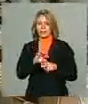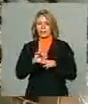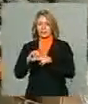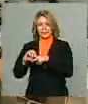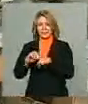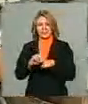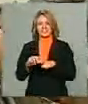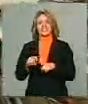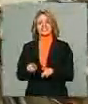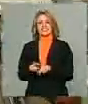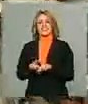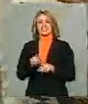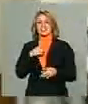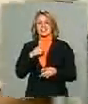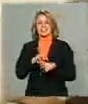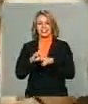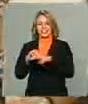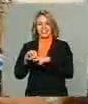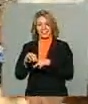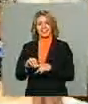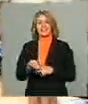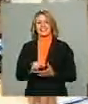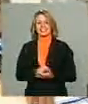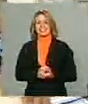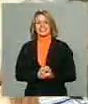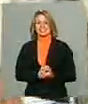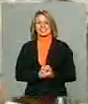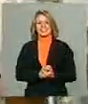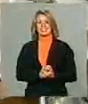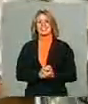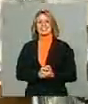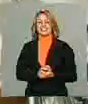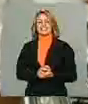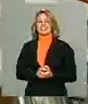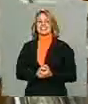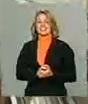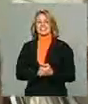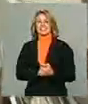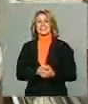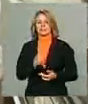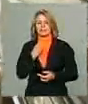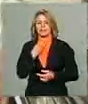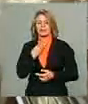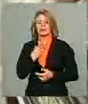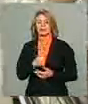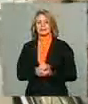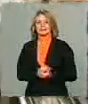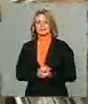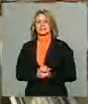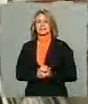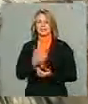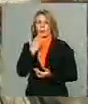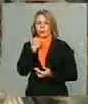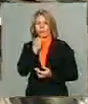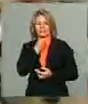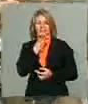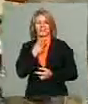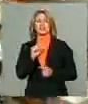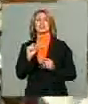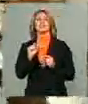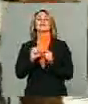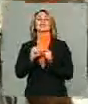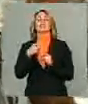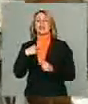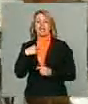milho a o milho você come gostoso Isso não é bom boa comida boa quem fez Desc